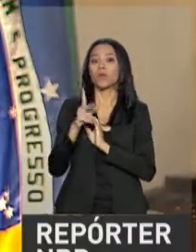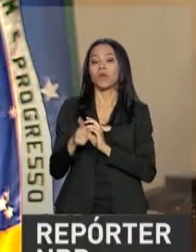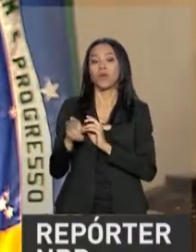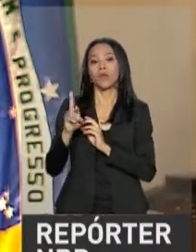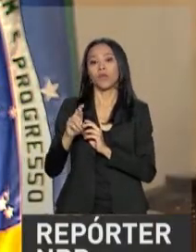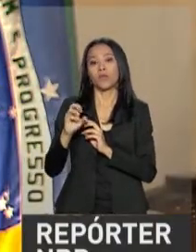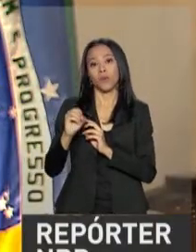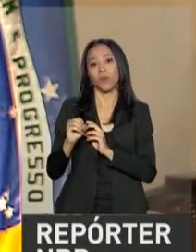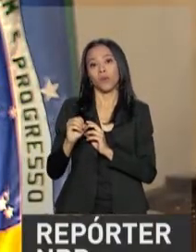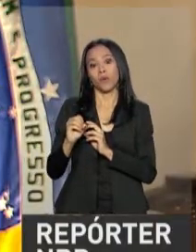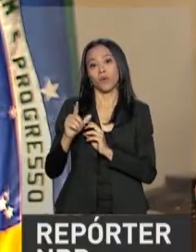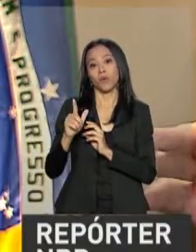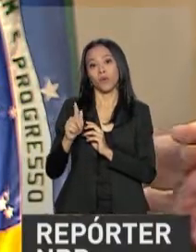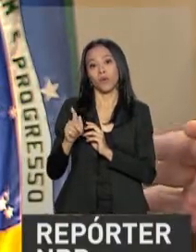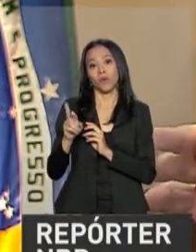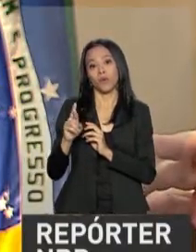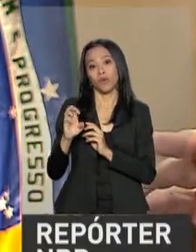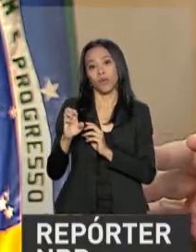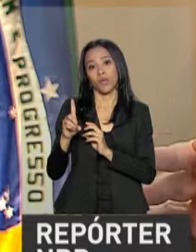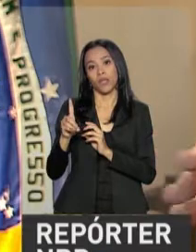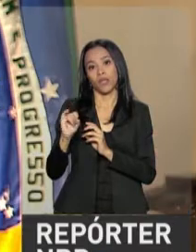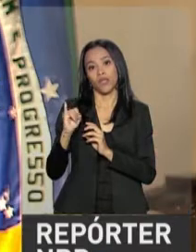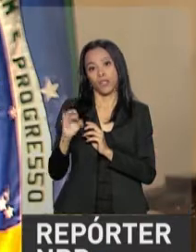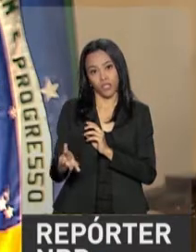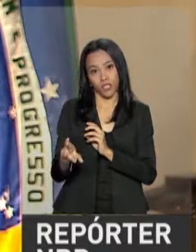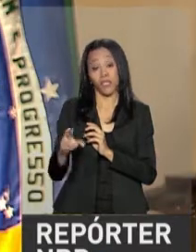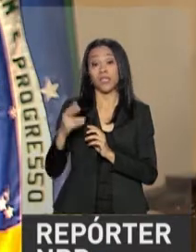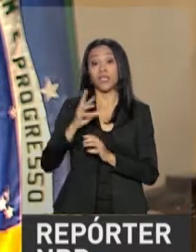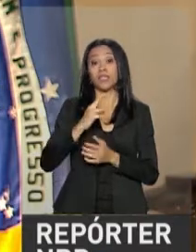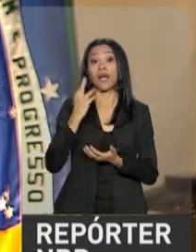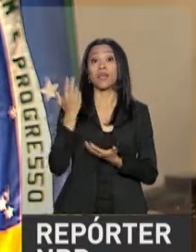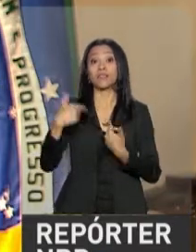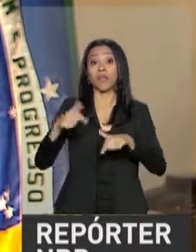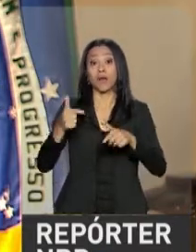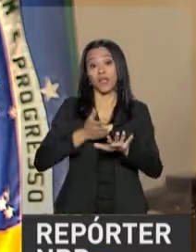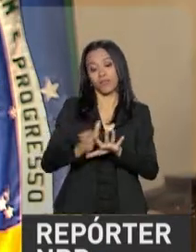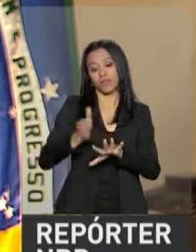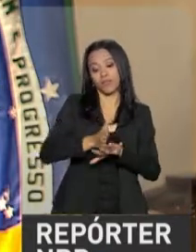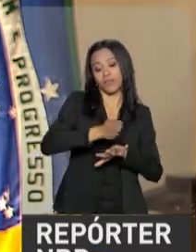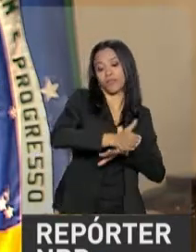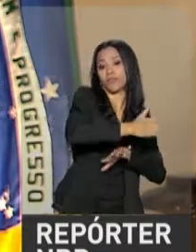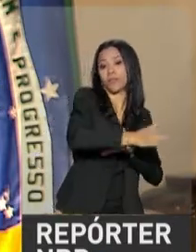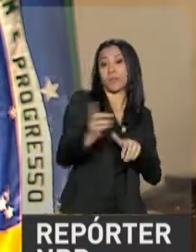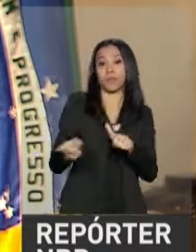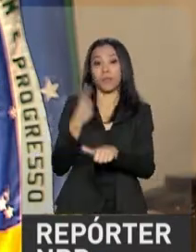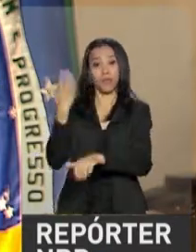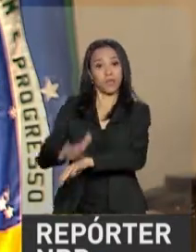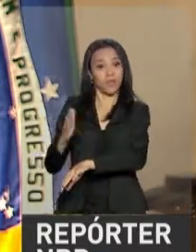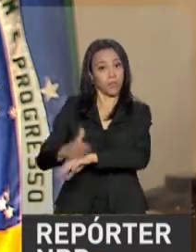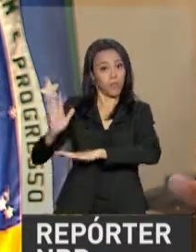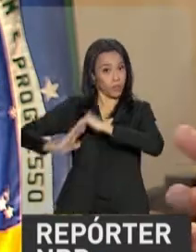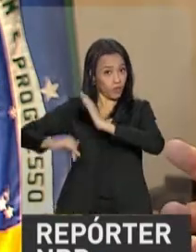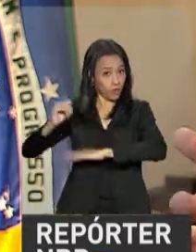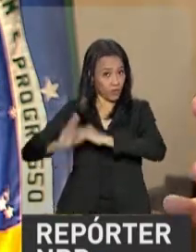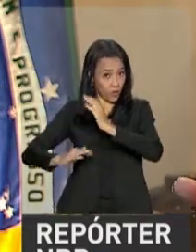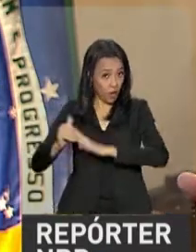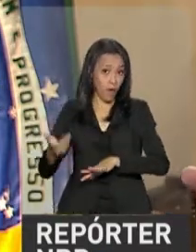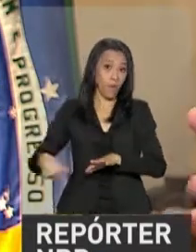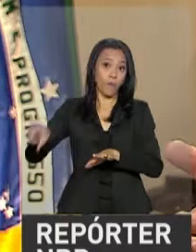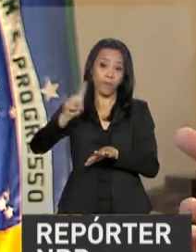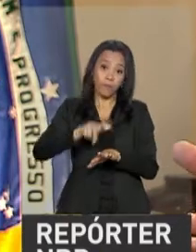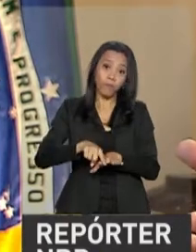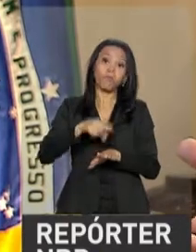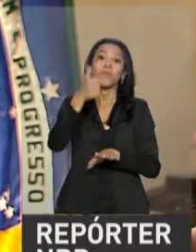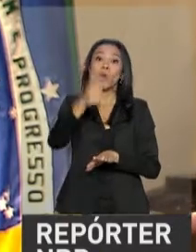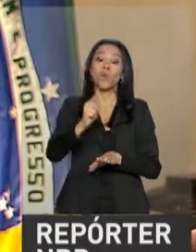ele está trabalhando em três linhas diferentes primeiro com a qualificação profissional a segunda estimulando o